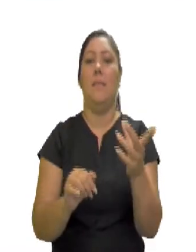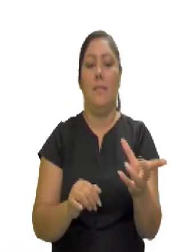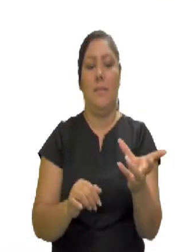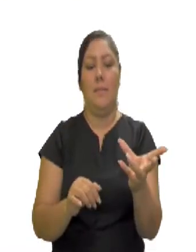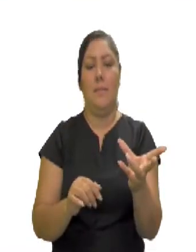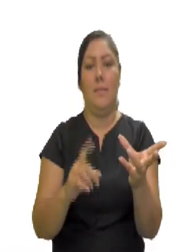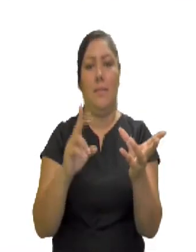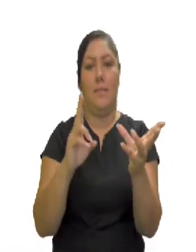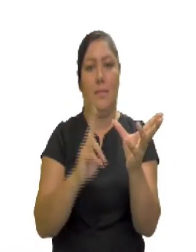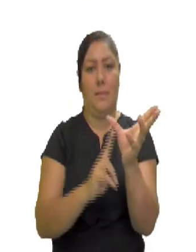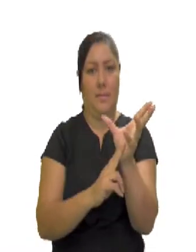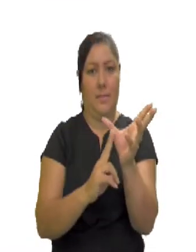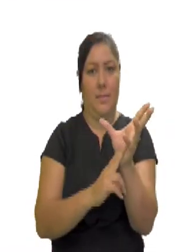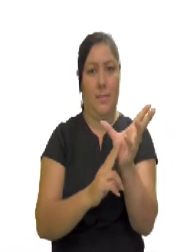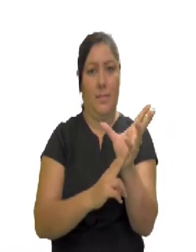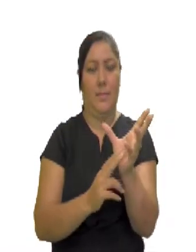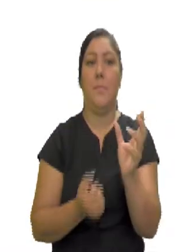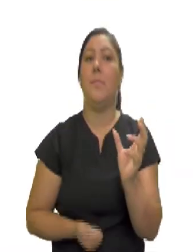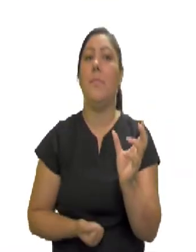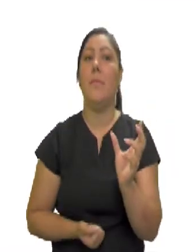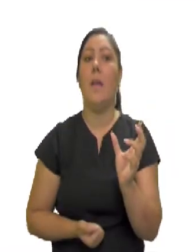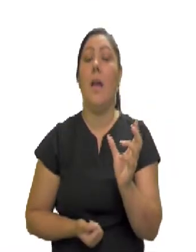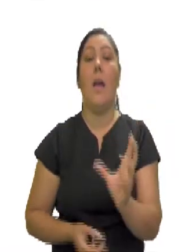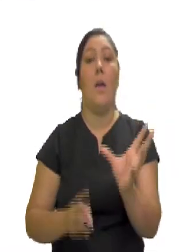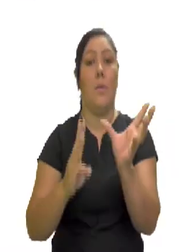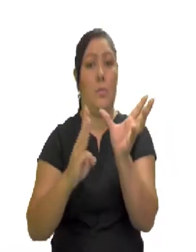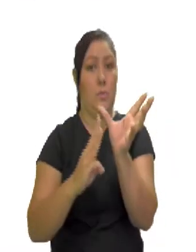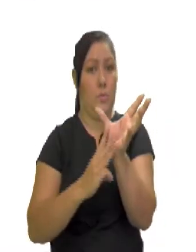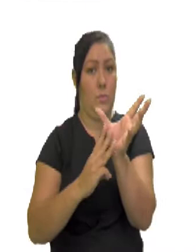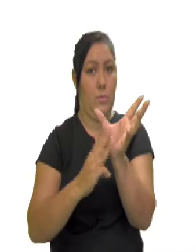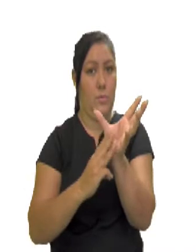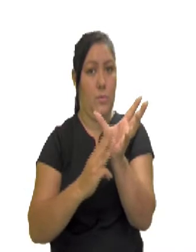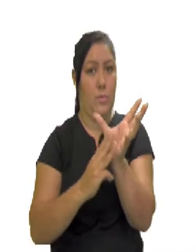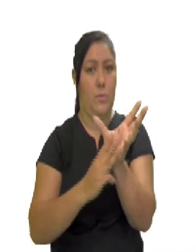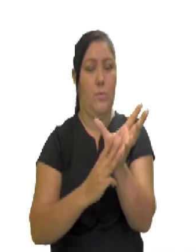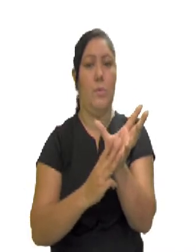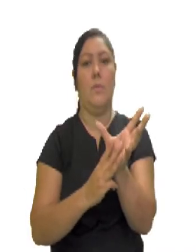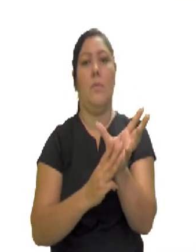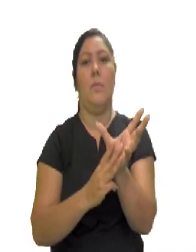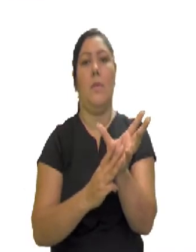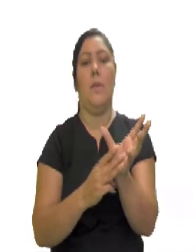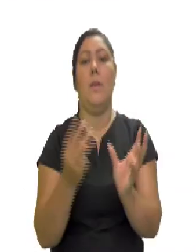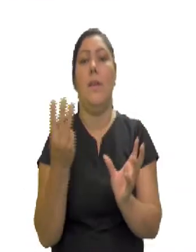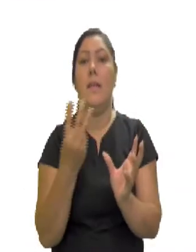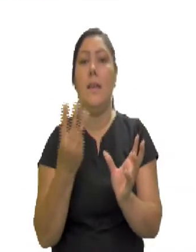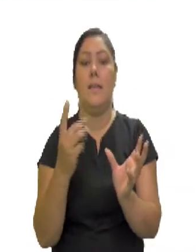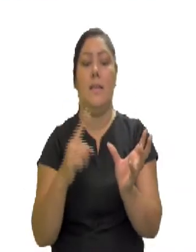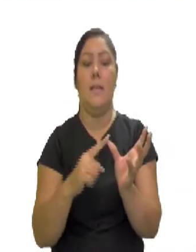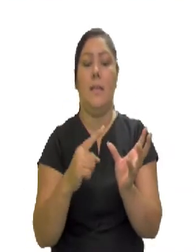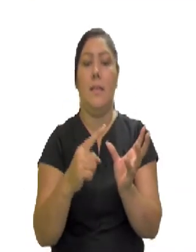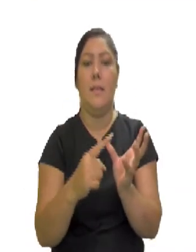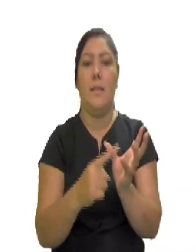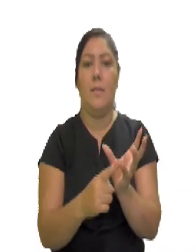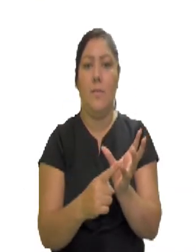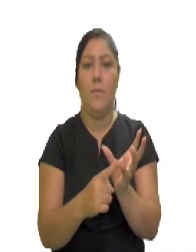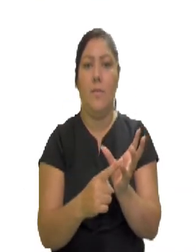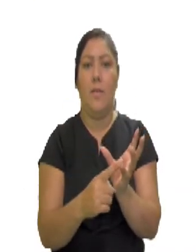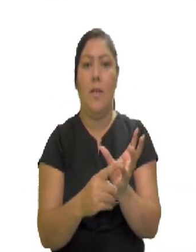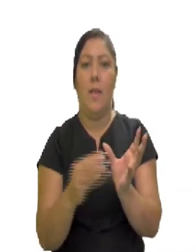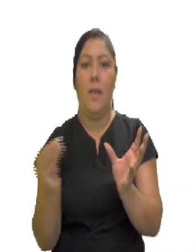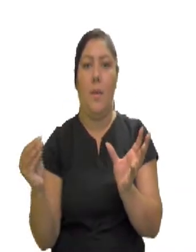sílaba. O tritongo é aquela palavra que contém 3 vogais numa